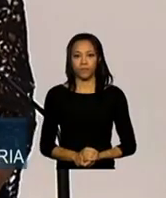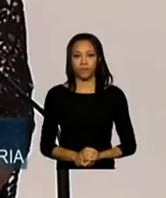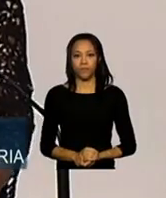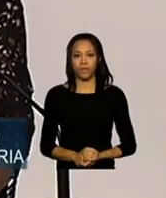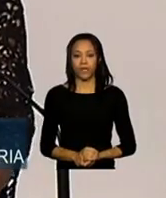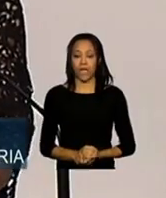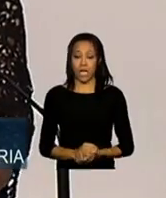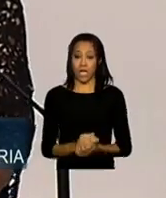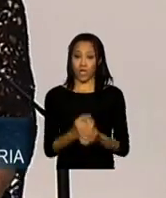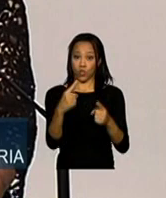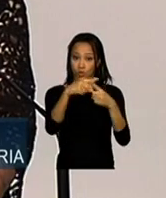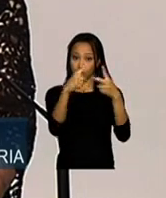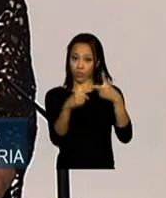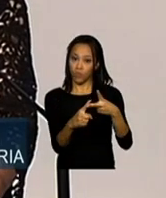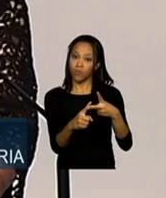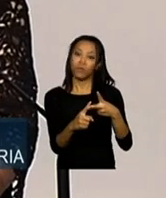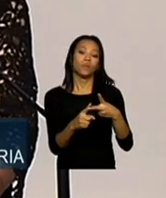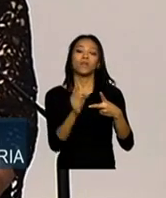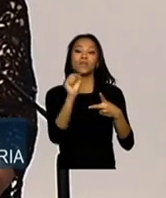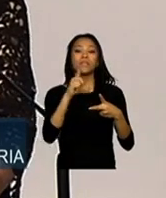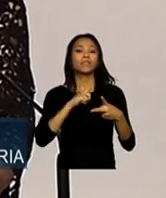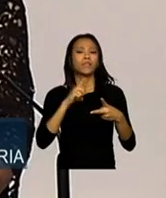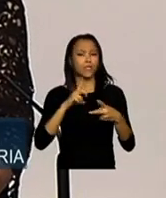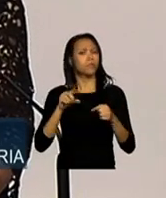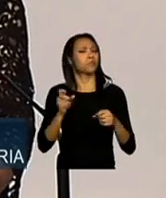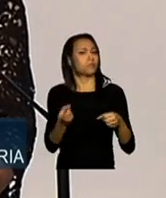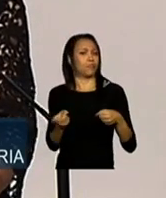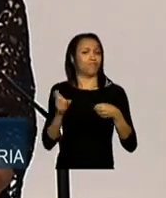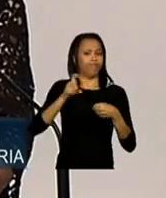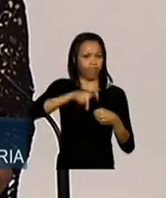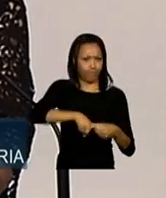Nos dois, contamos com uma parceria